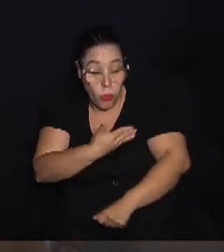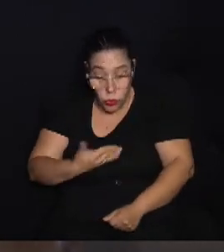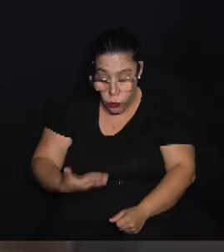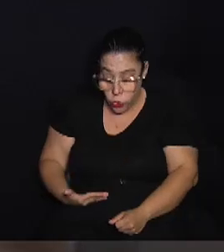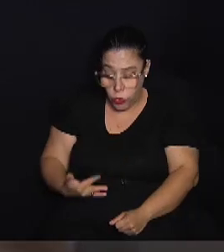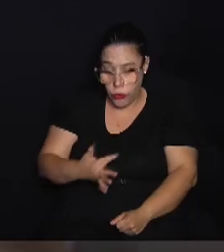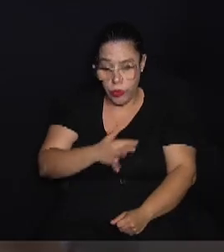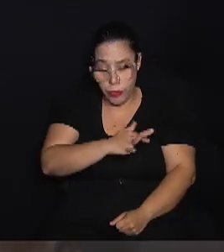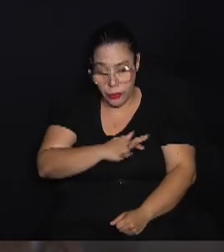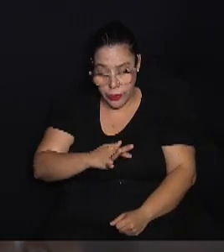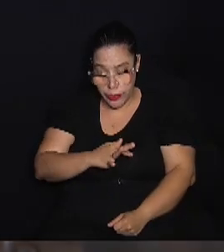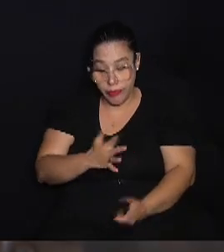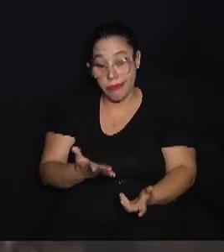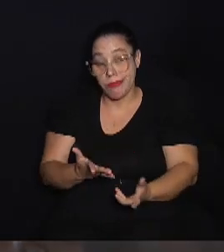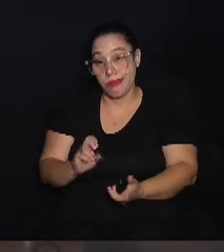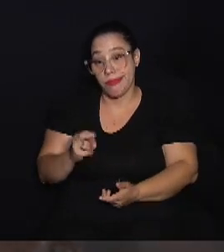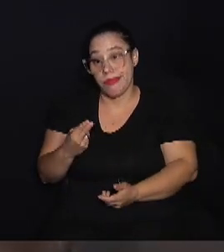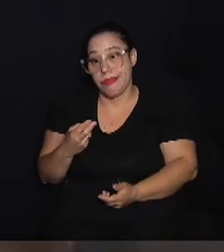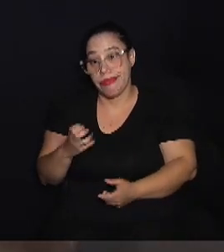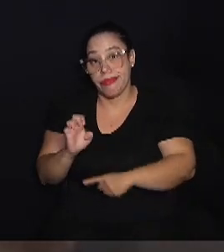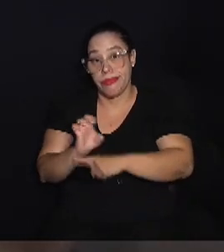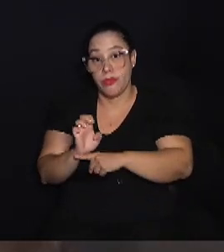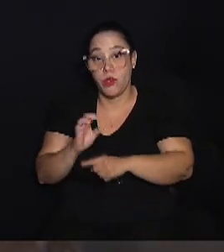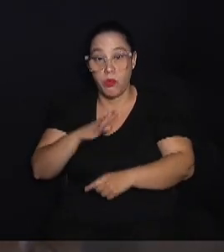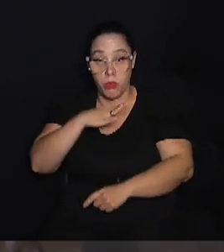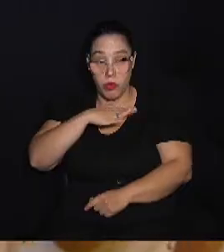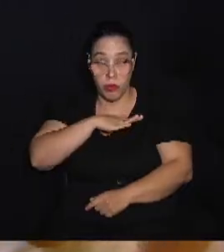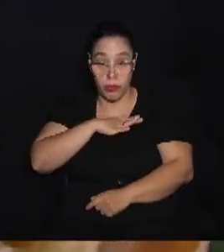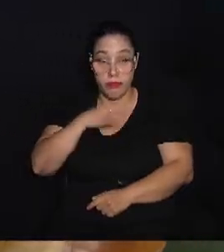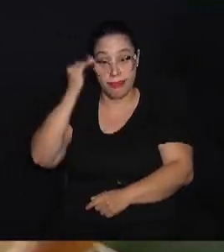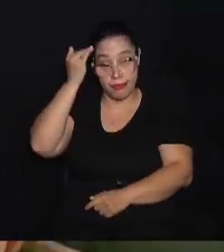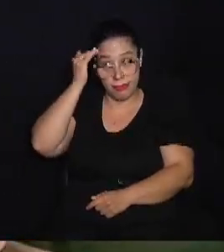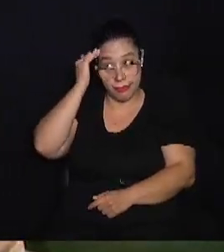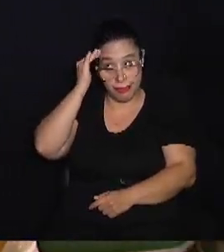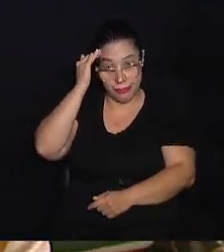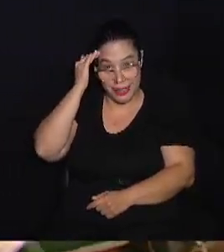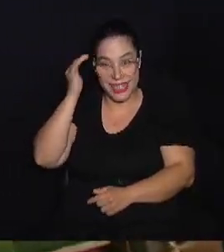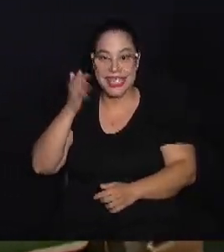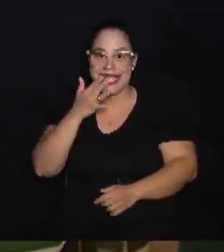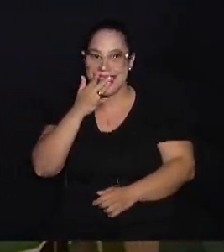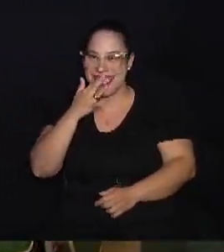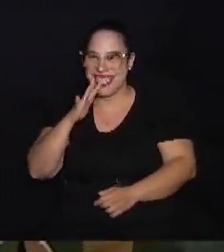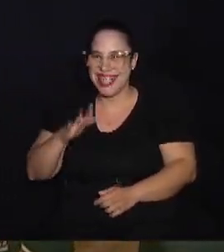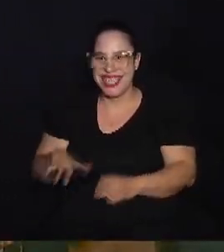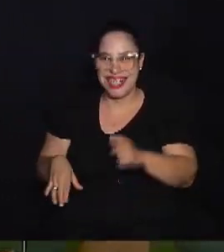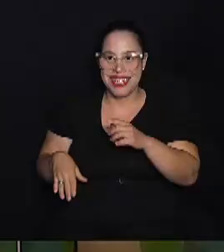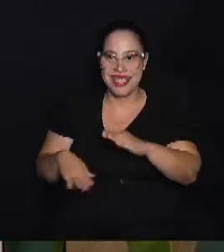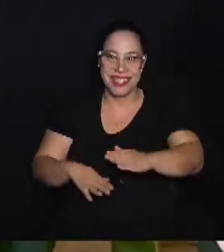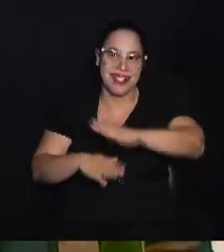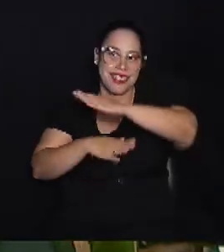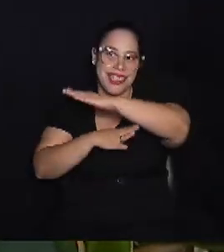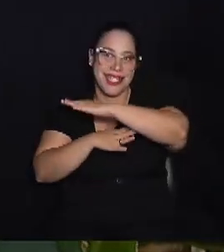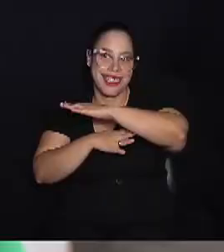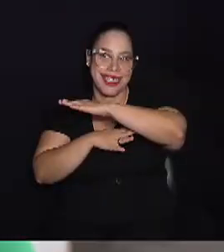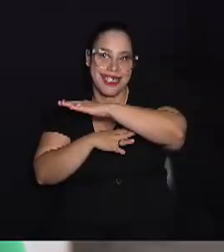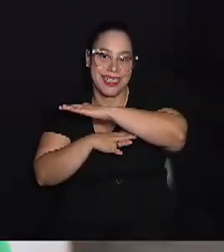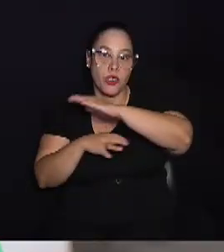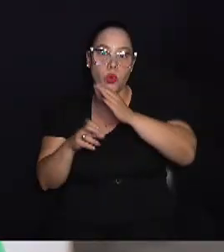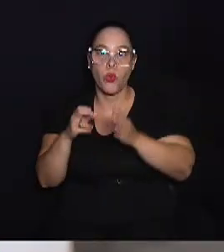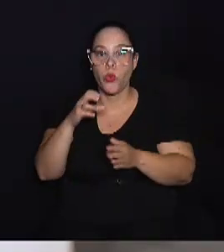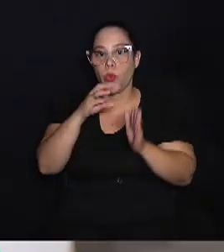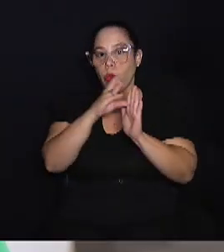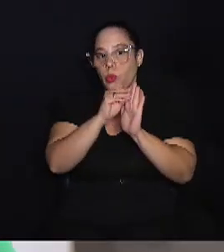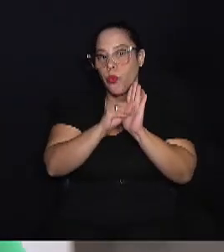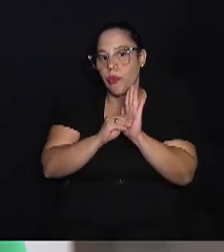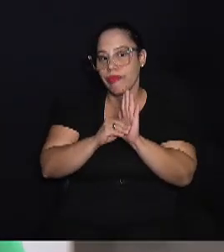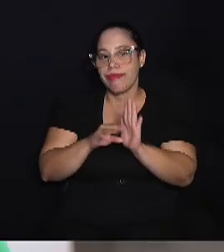o estadual e até mesmo o município. Eles têm essa noção. A criançada saiu da Câmara com mais conteúdo. Achei